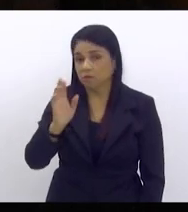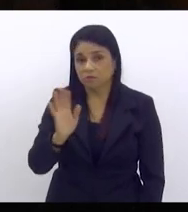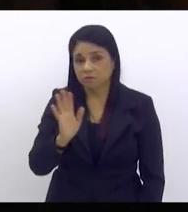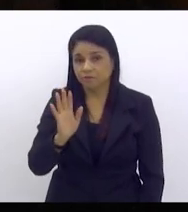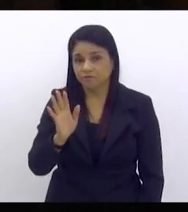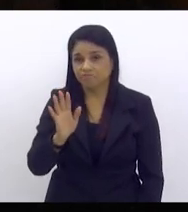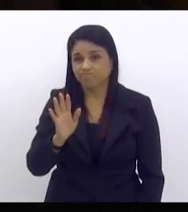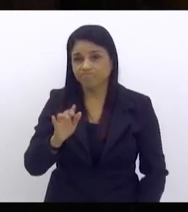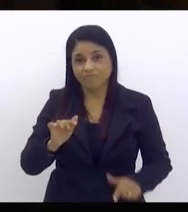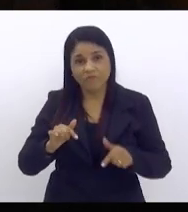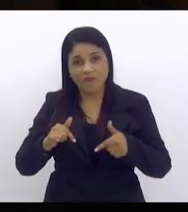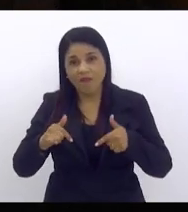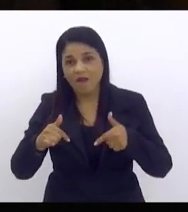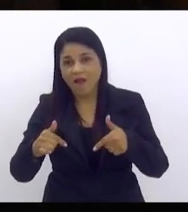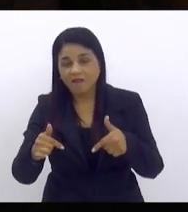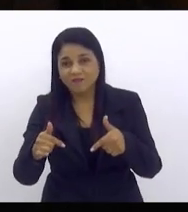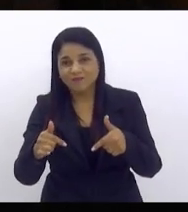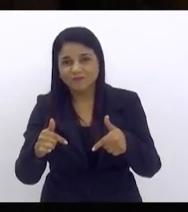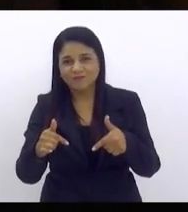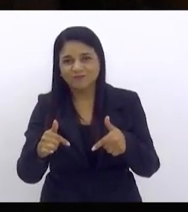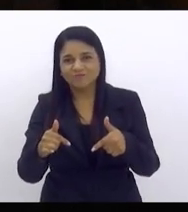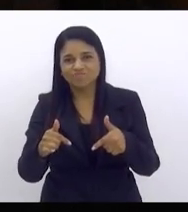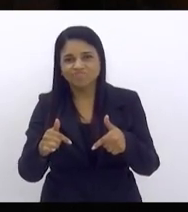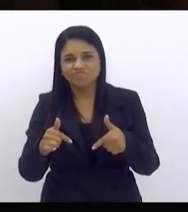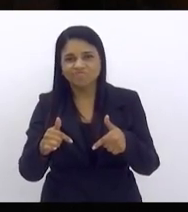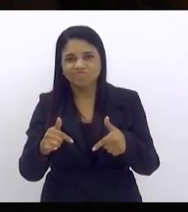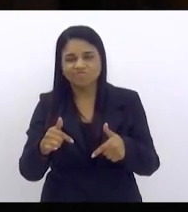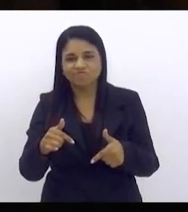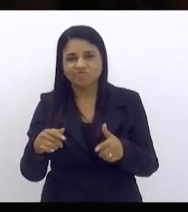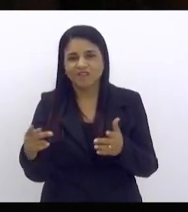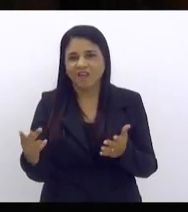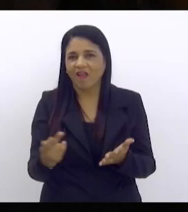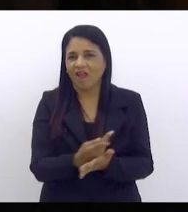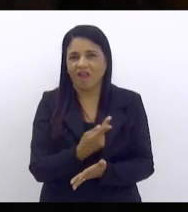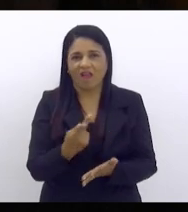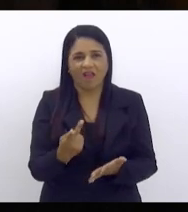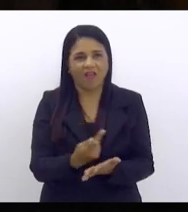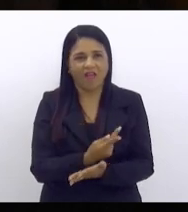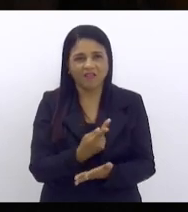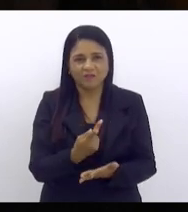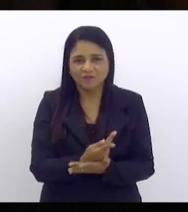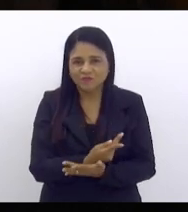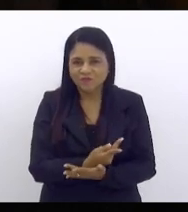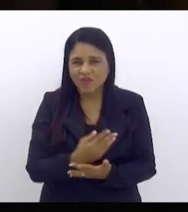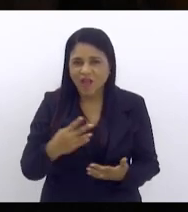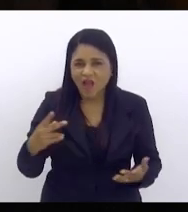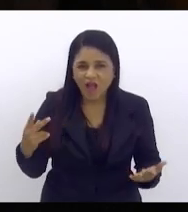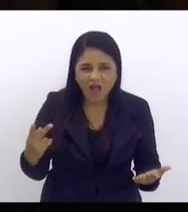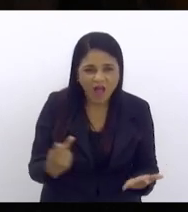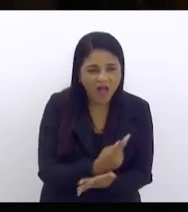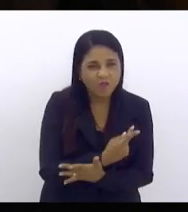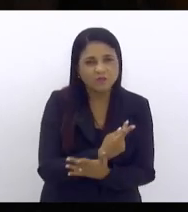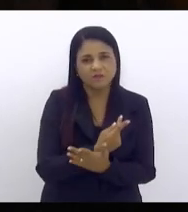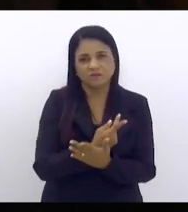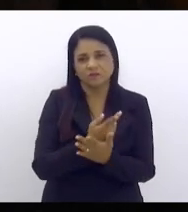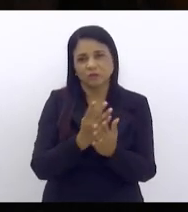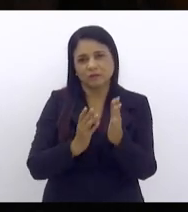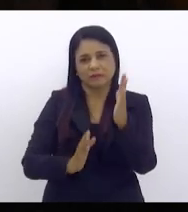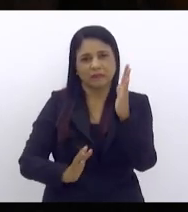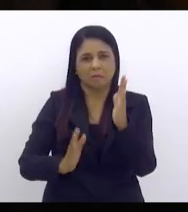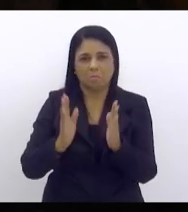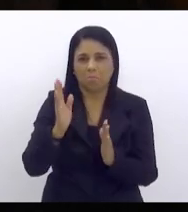tal atos tão deletérios pudessem estar acontecendo naquela época,